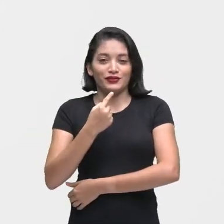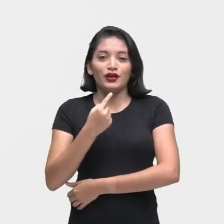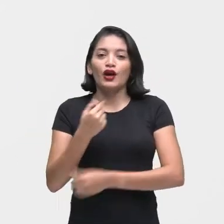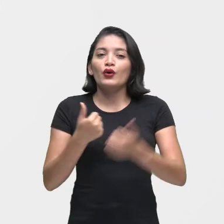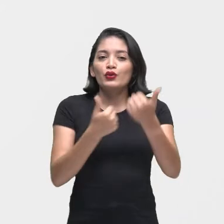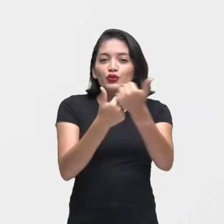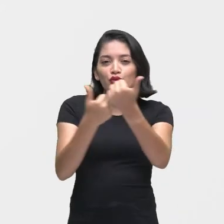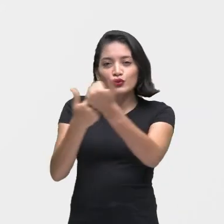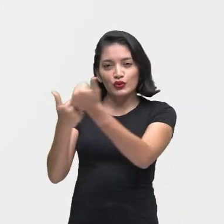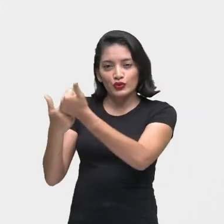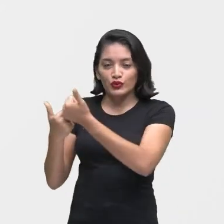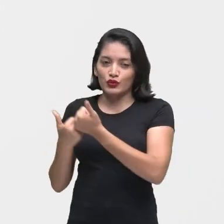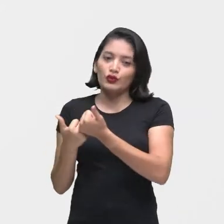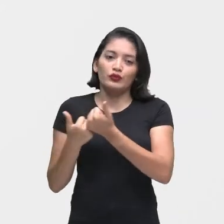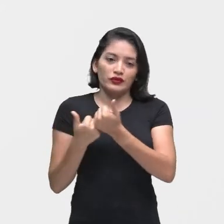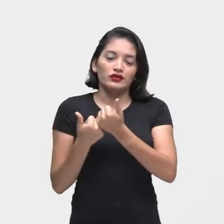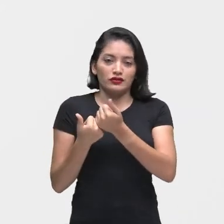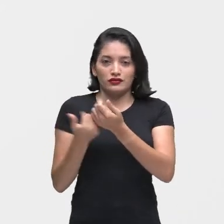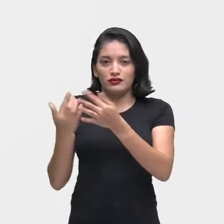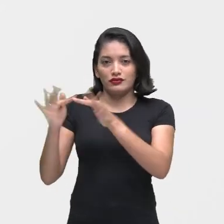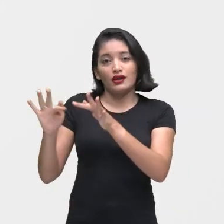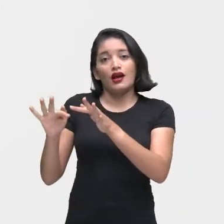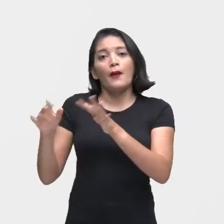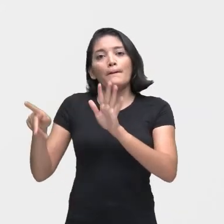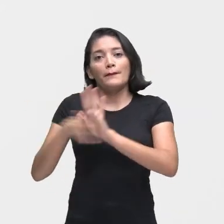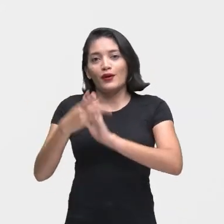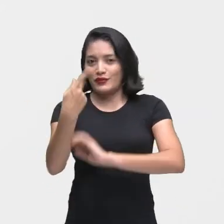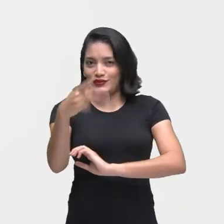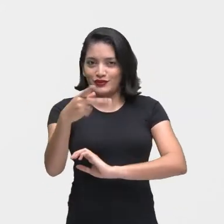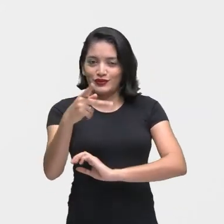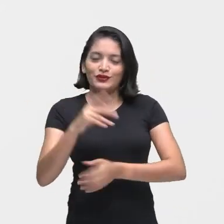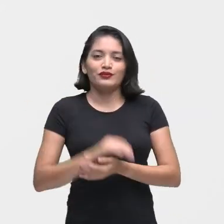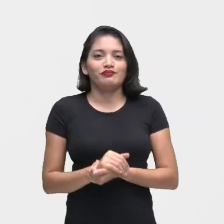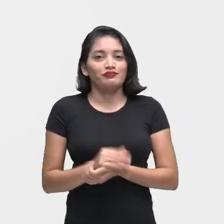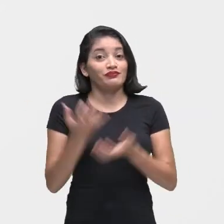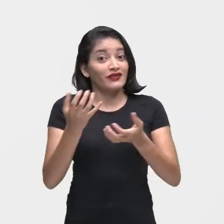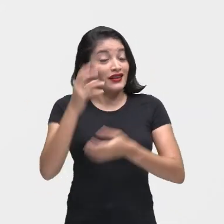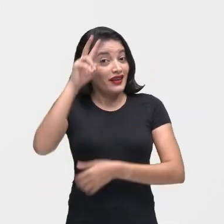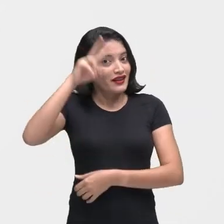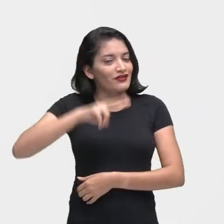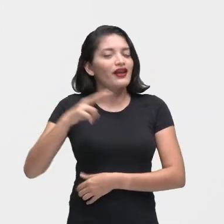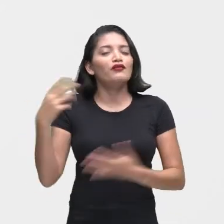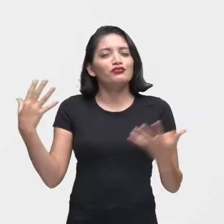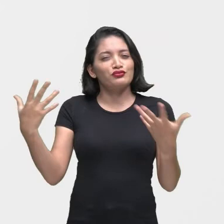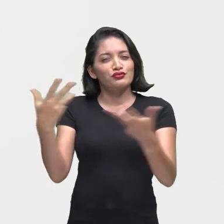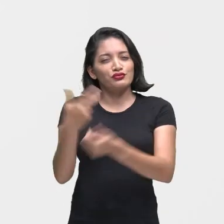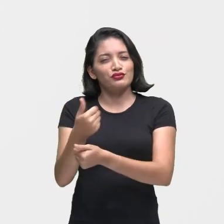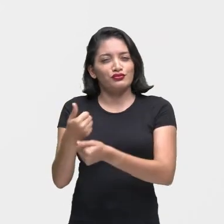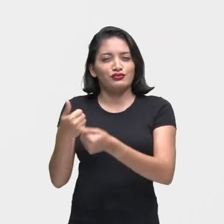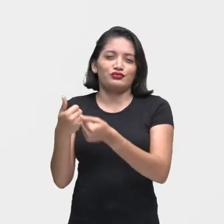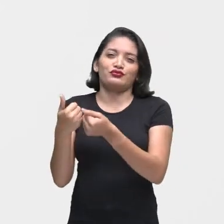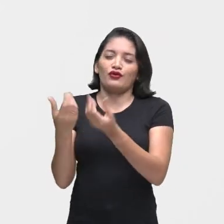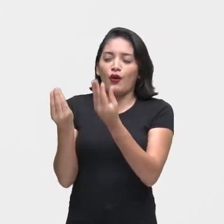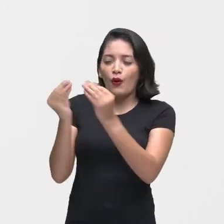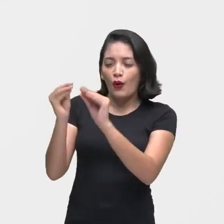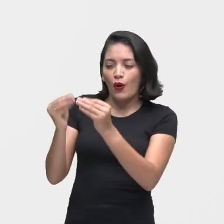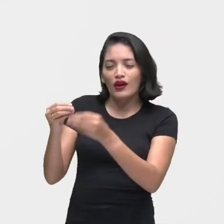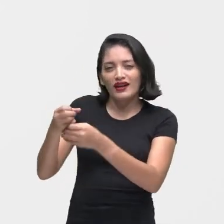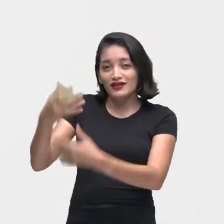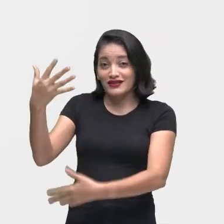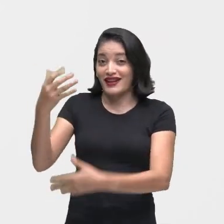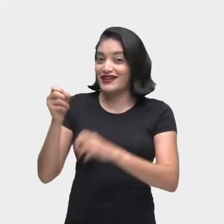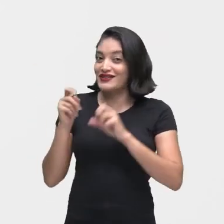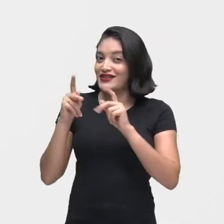substituir nas formações em pelas suas Olha eu quero profile bem bonito de vocês lá no chat